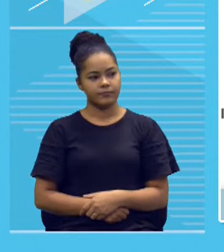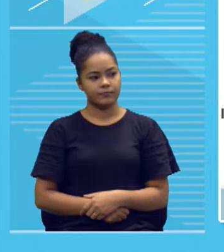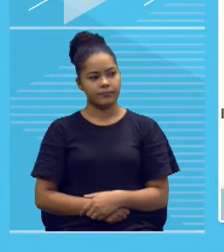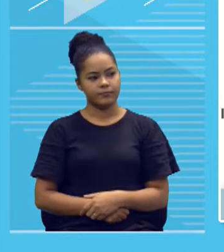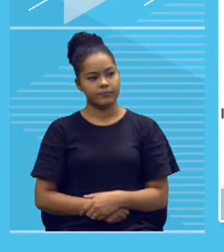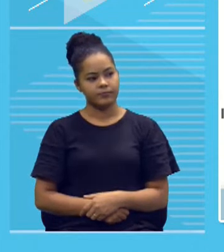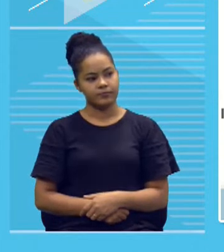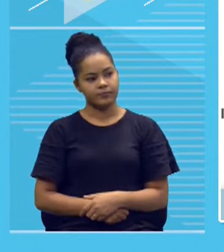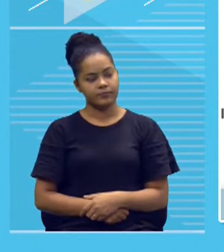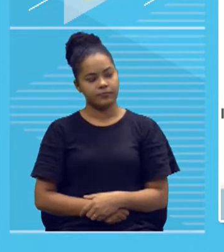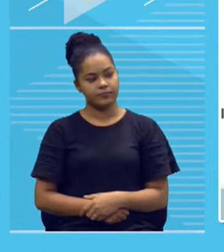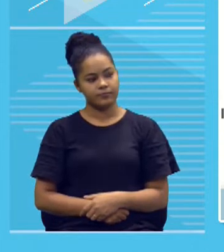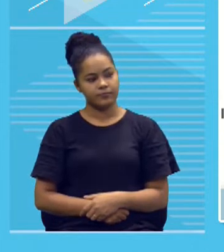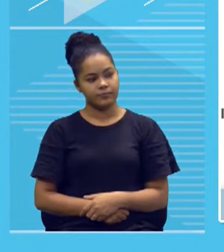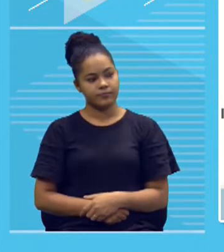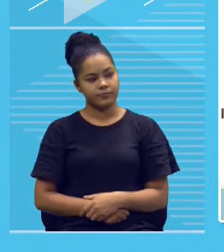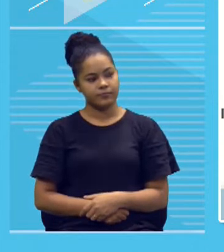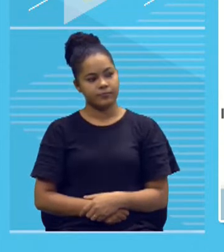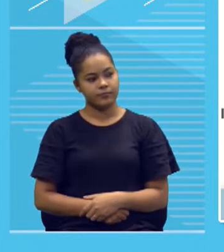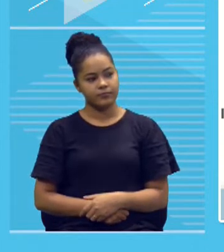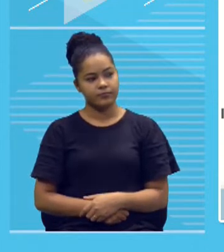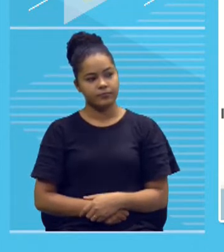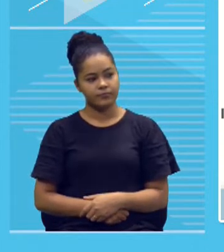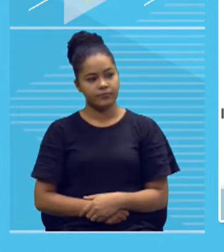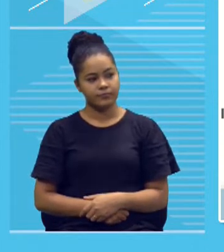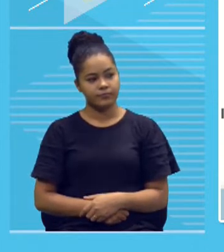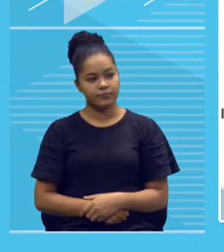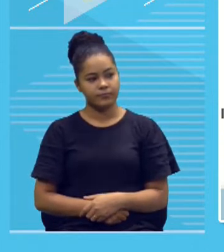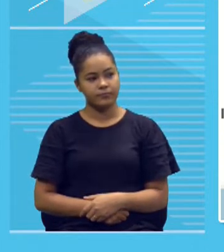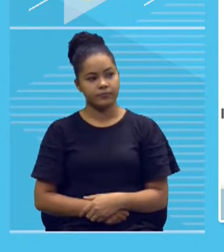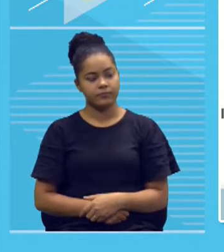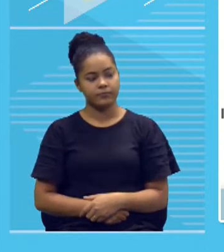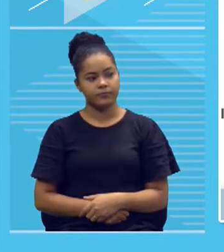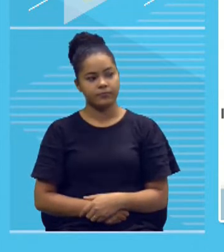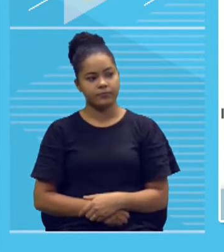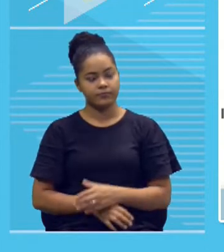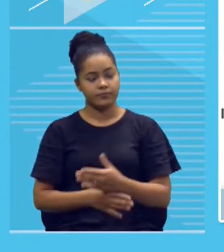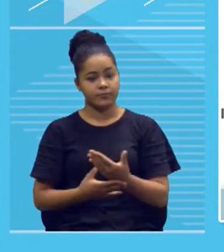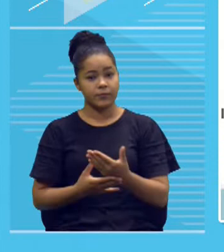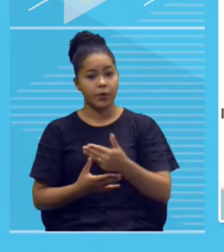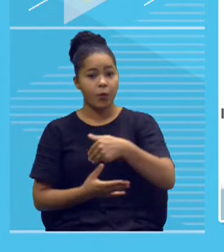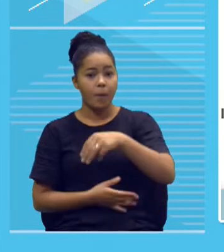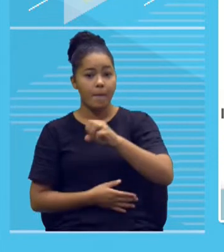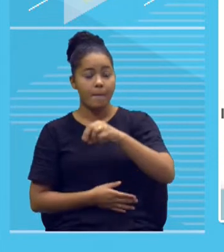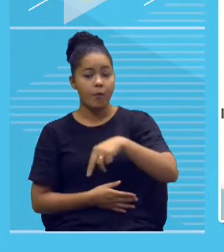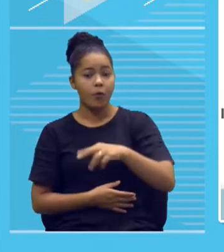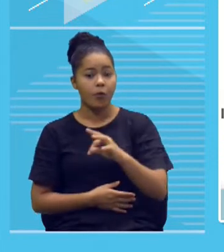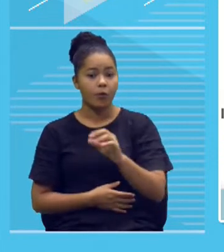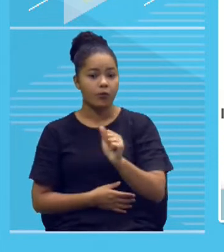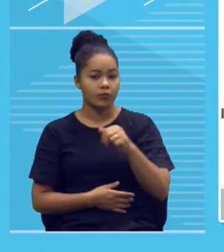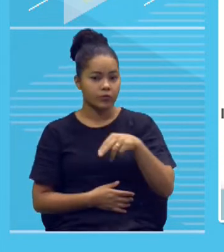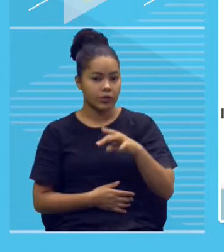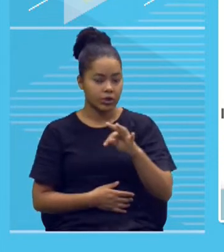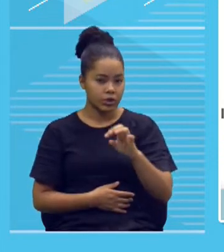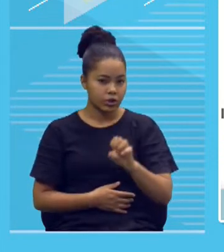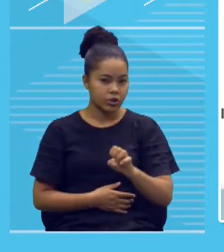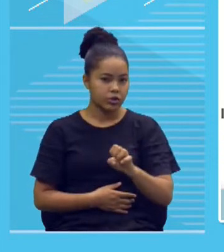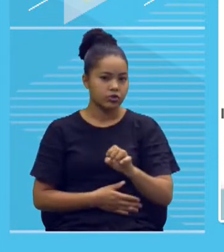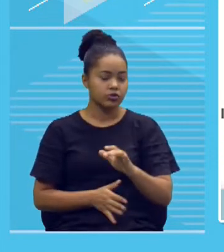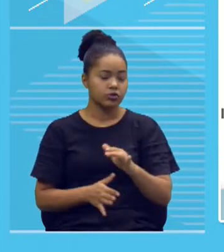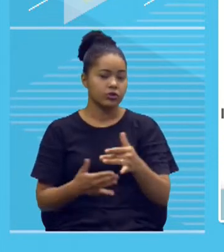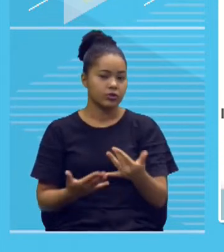Calcule os montantes ao final de cada mês durante os quatro primeiros